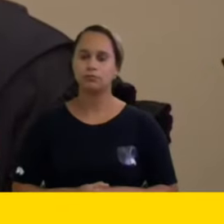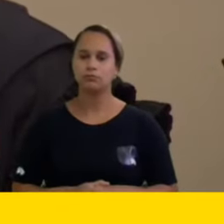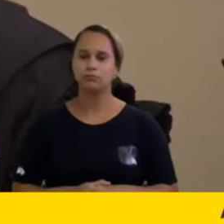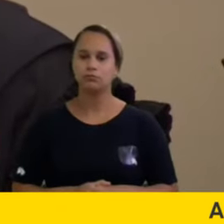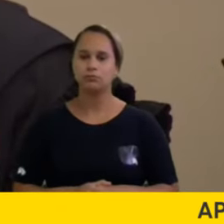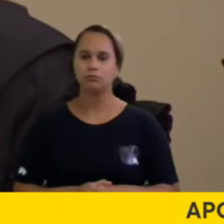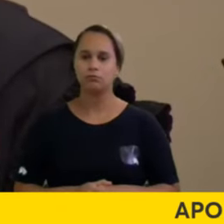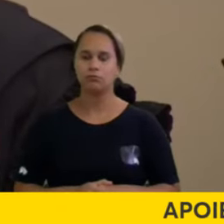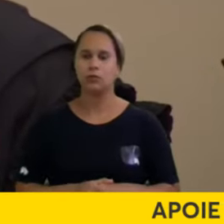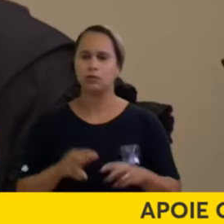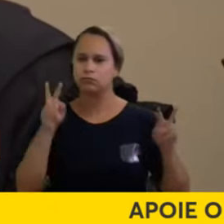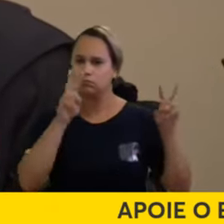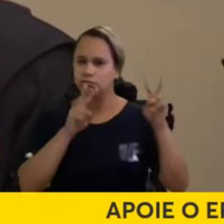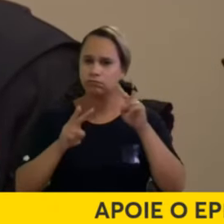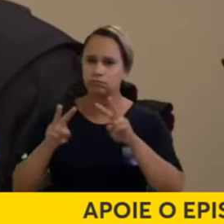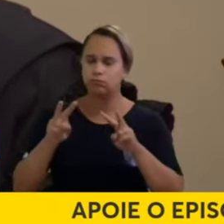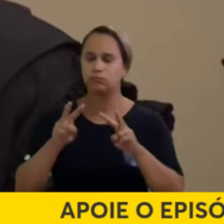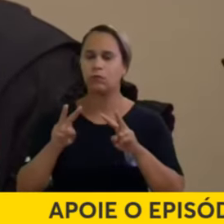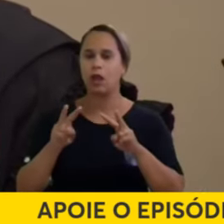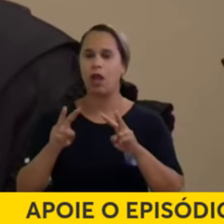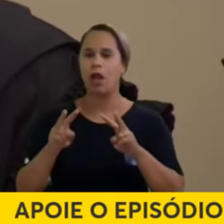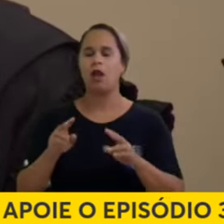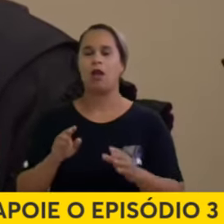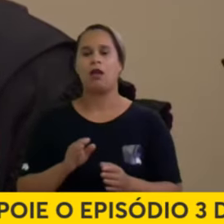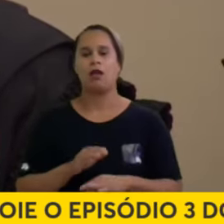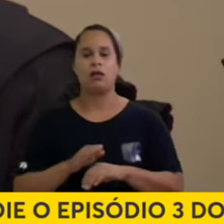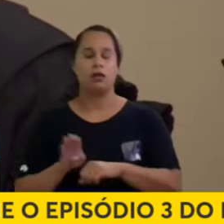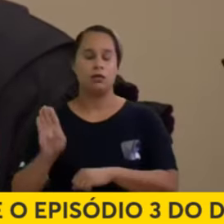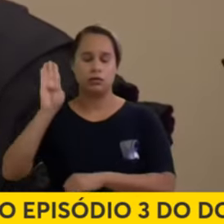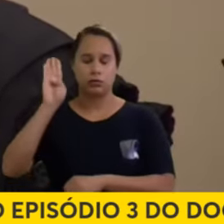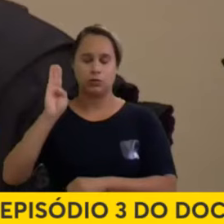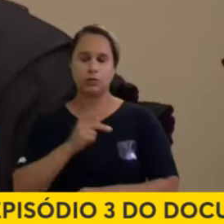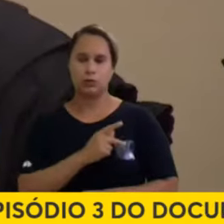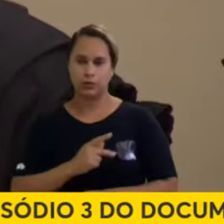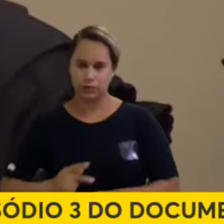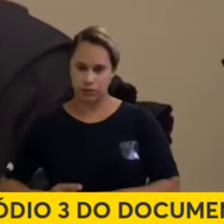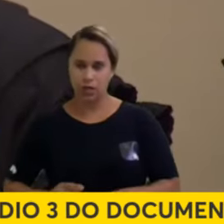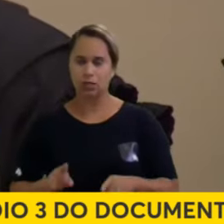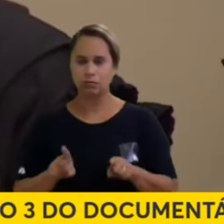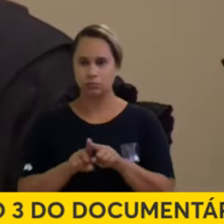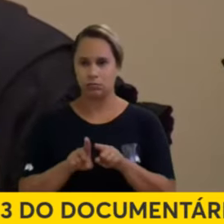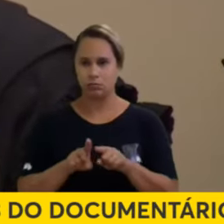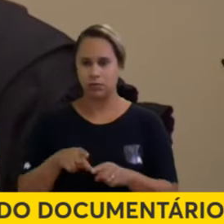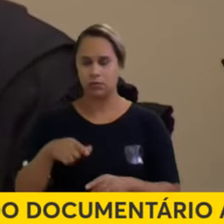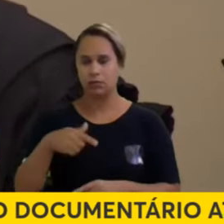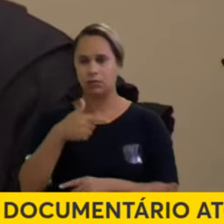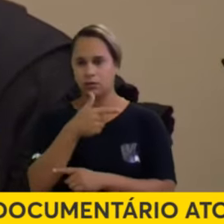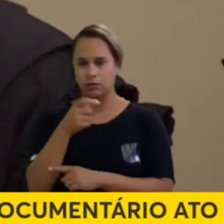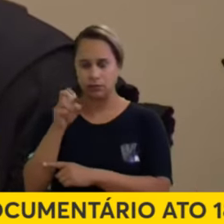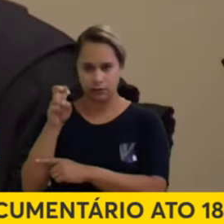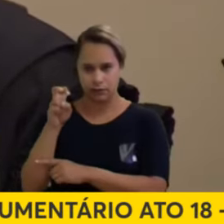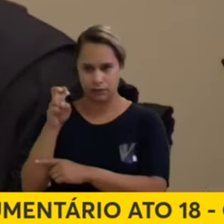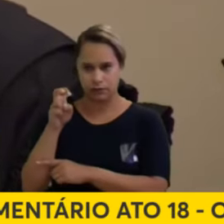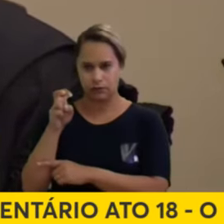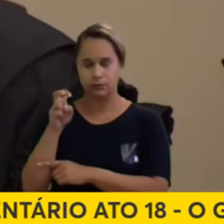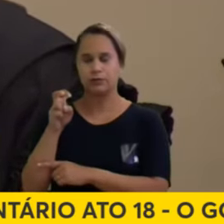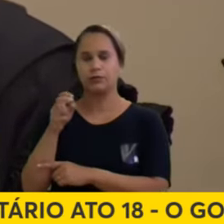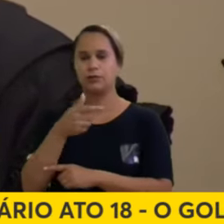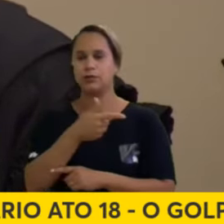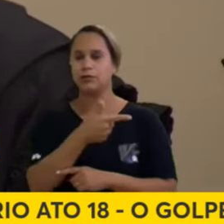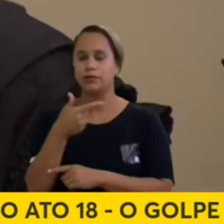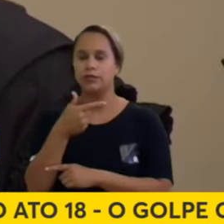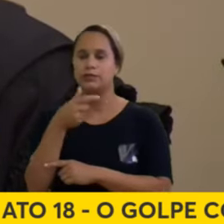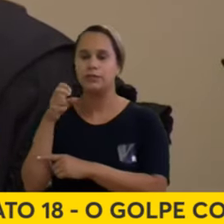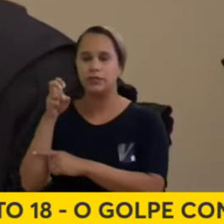candidatura presidencial e posterior ao legislativo de São Paulo R 225.000 da delante iro mais 5 dias do uso